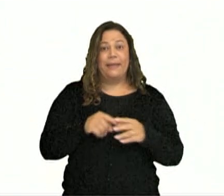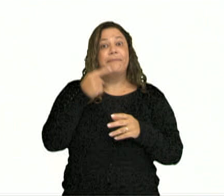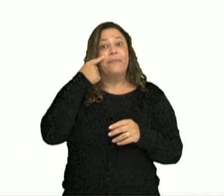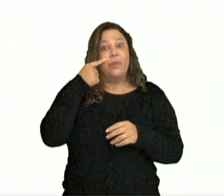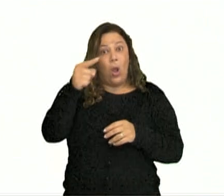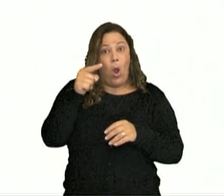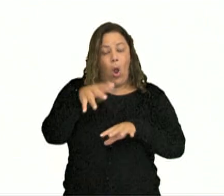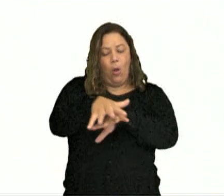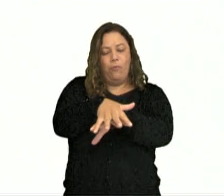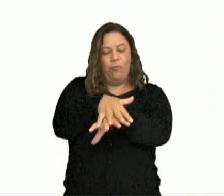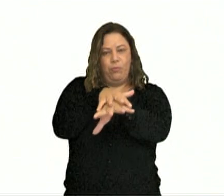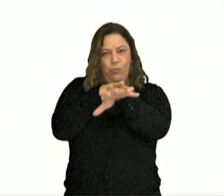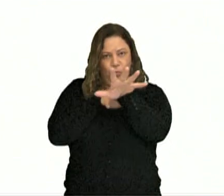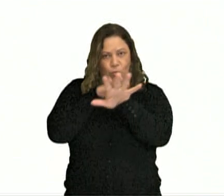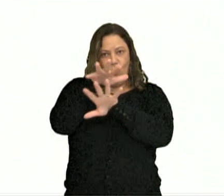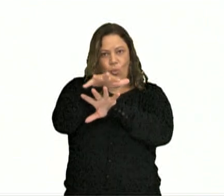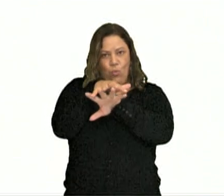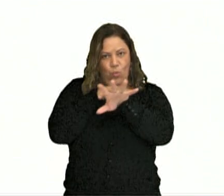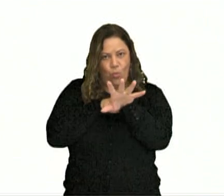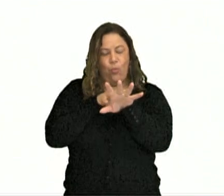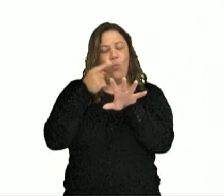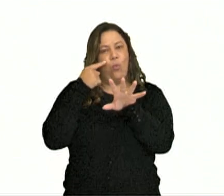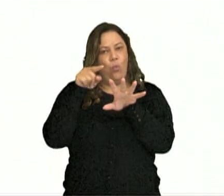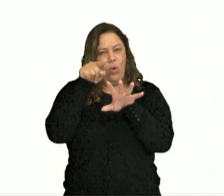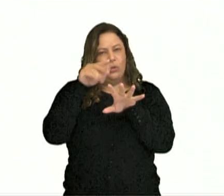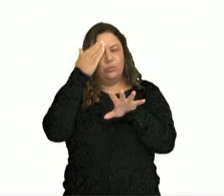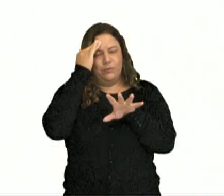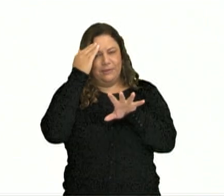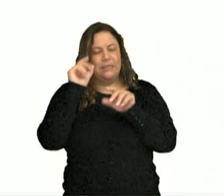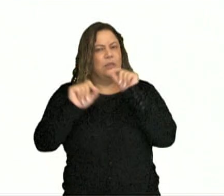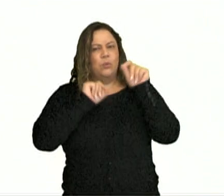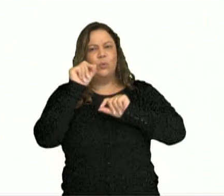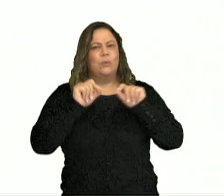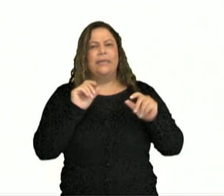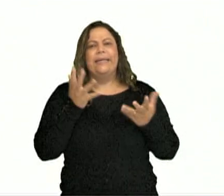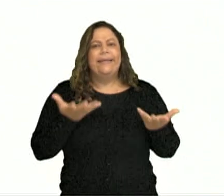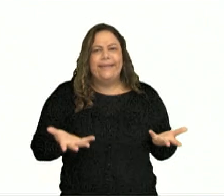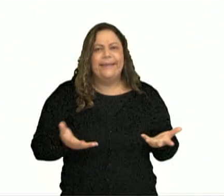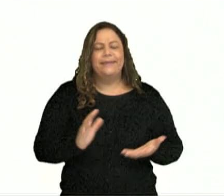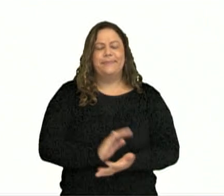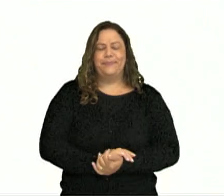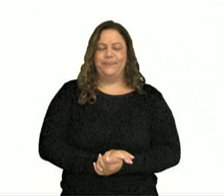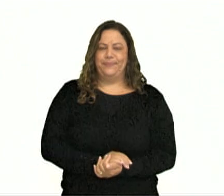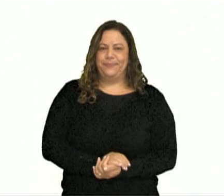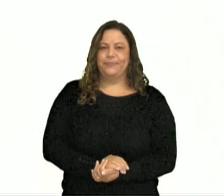uma Luvoche para vocês entenderem um pouquinho o que é uma partitura convencional.